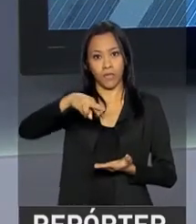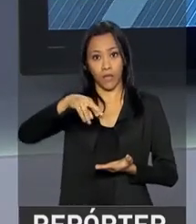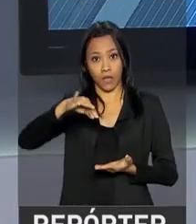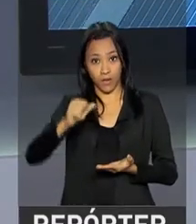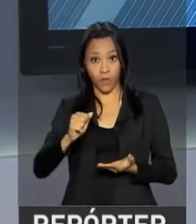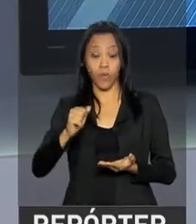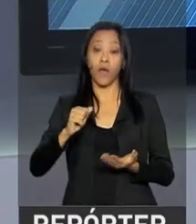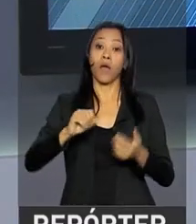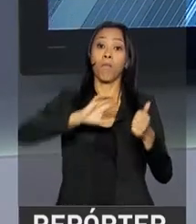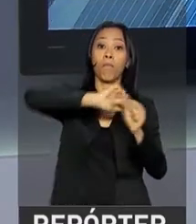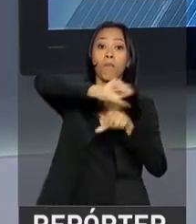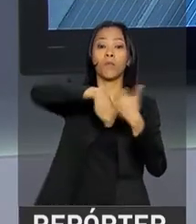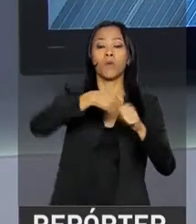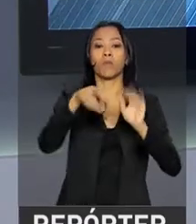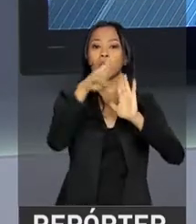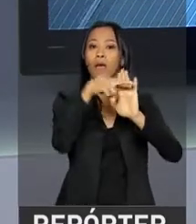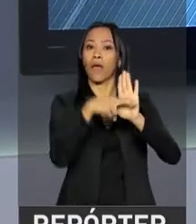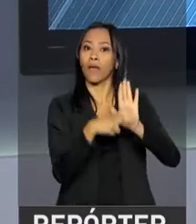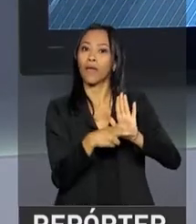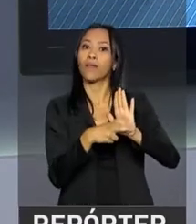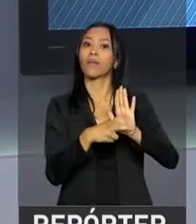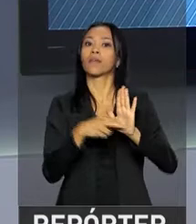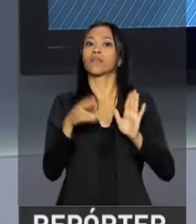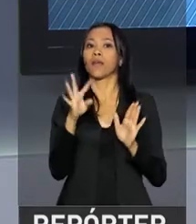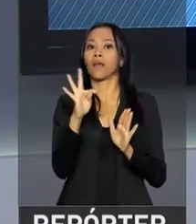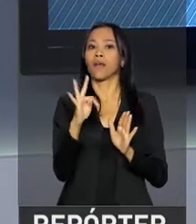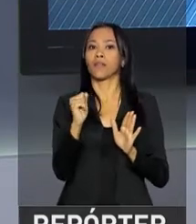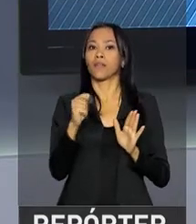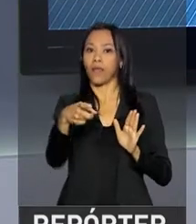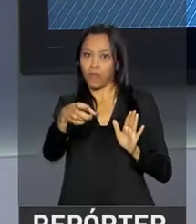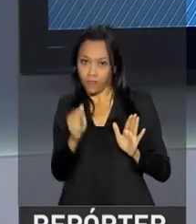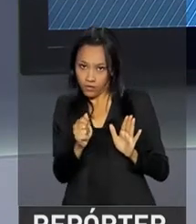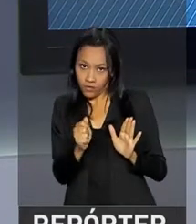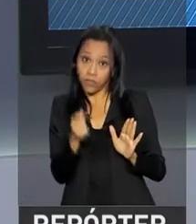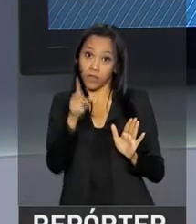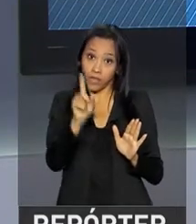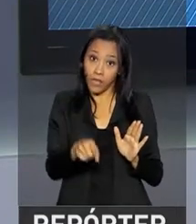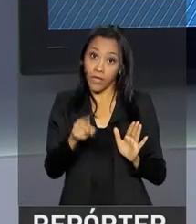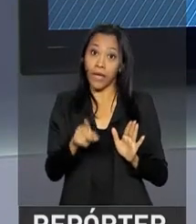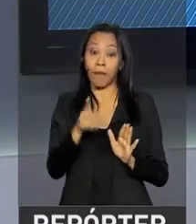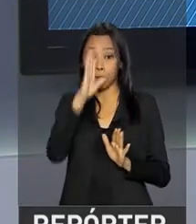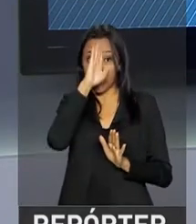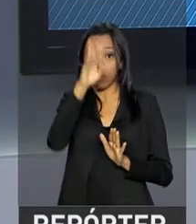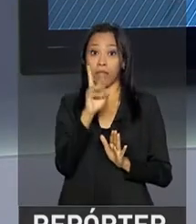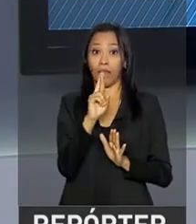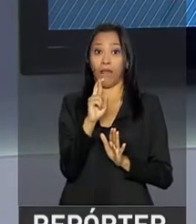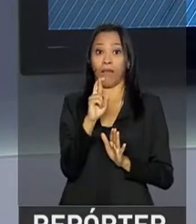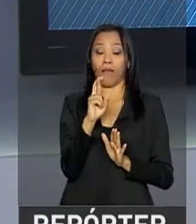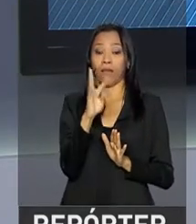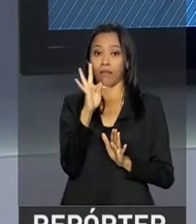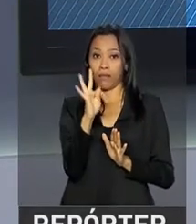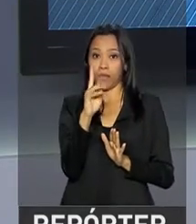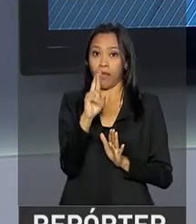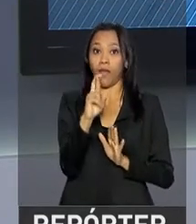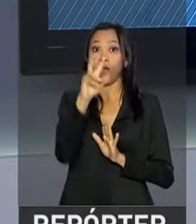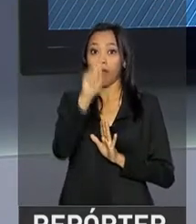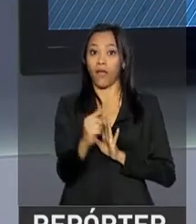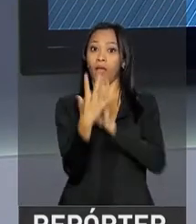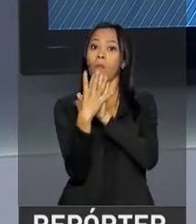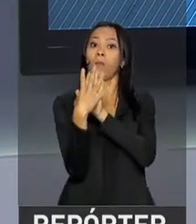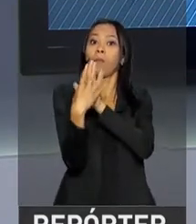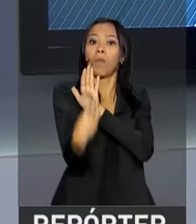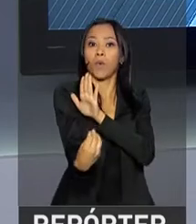cálculo da taxa básica financeira que compõem a taxa referencial a chamada tr que serve de referência para remuneração